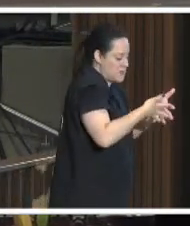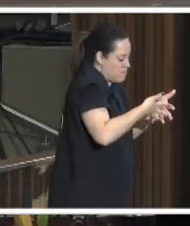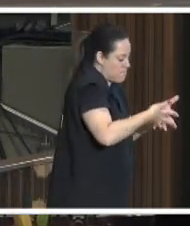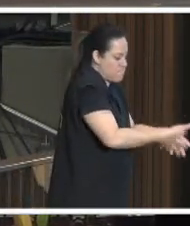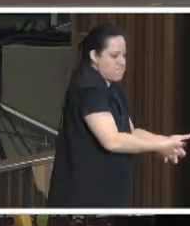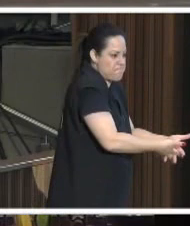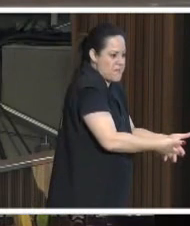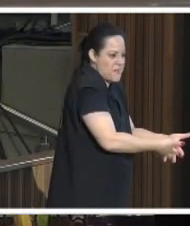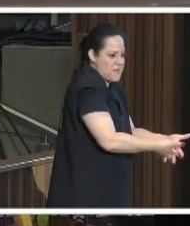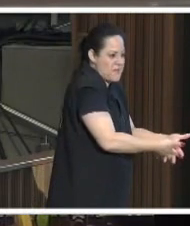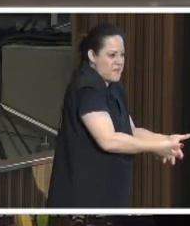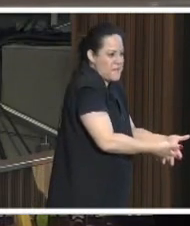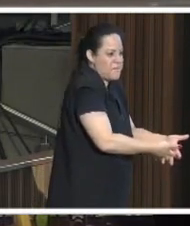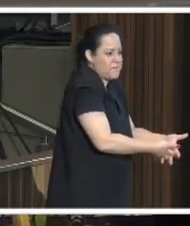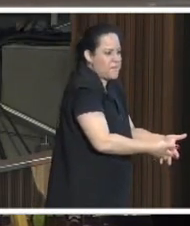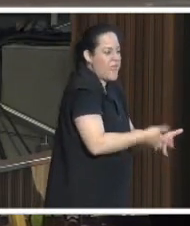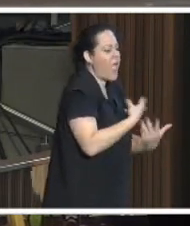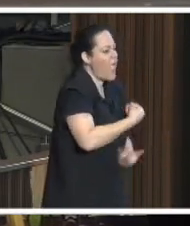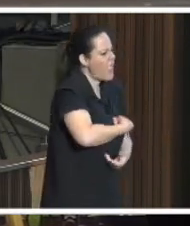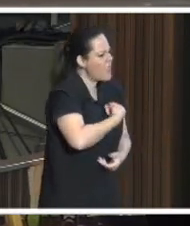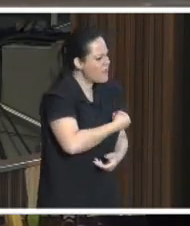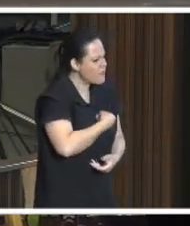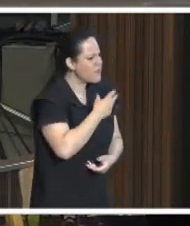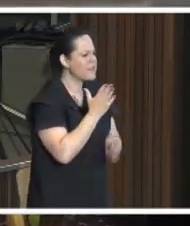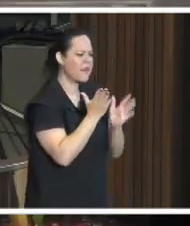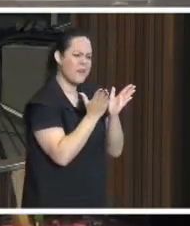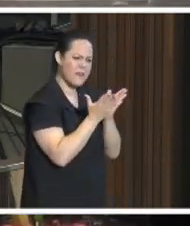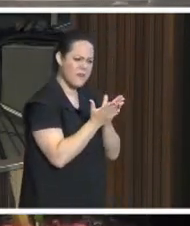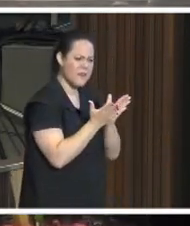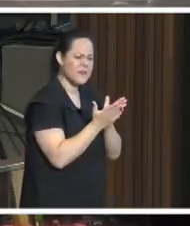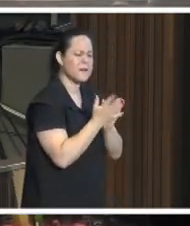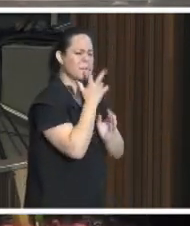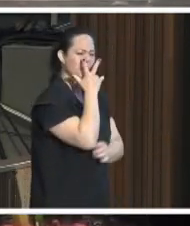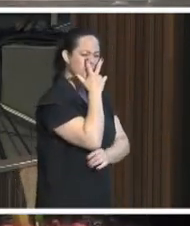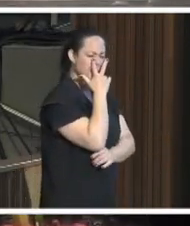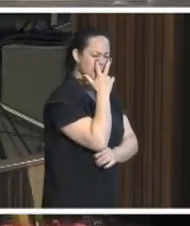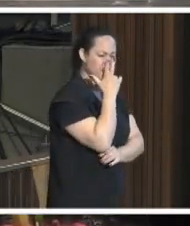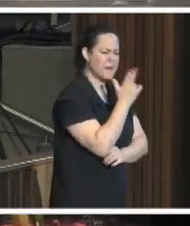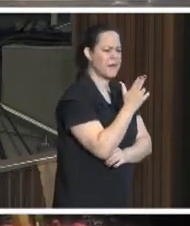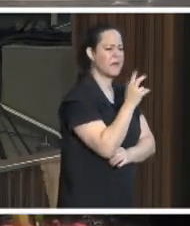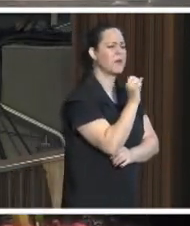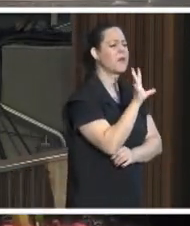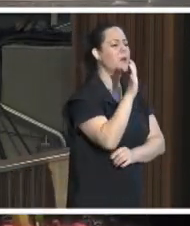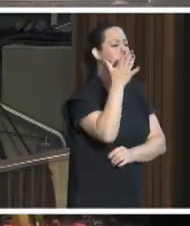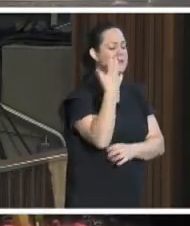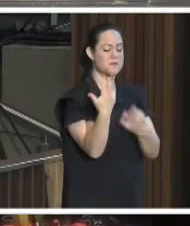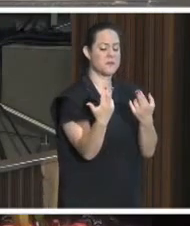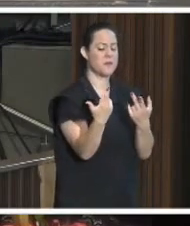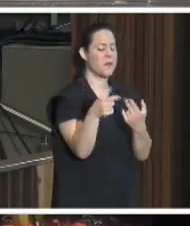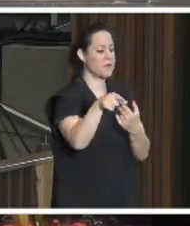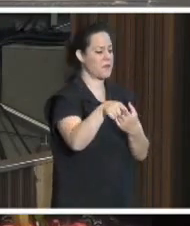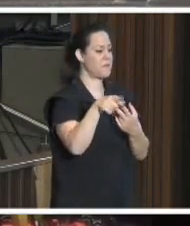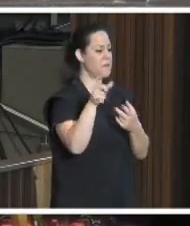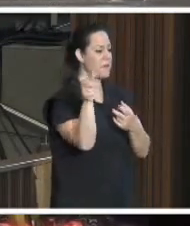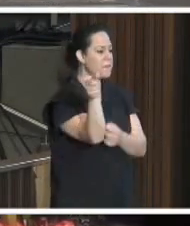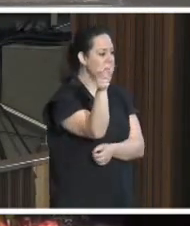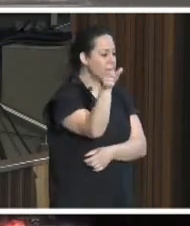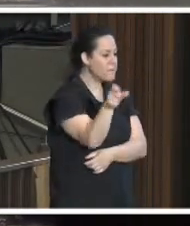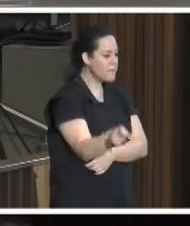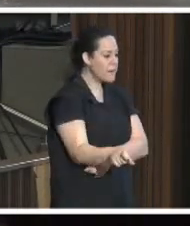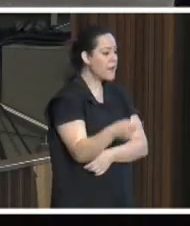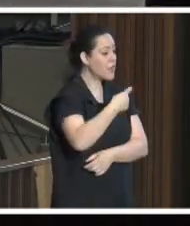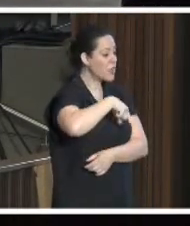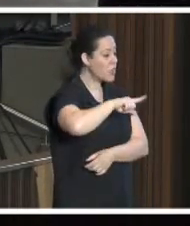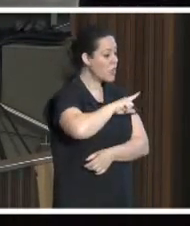panos. E a vida cristã é bem parecida com aquilo que aconteceu com os pastores. Nós